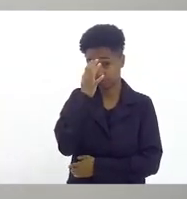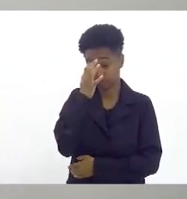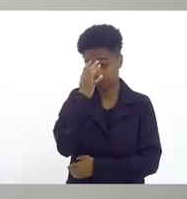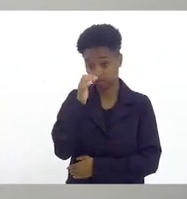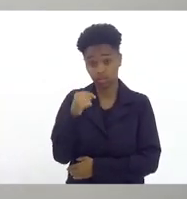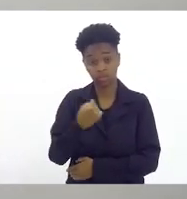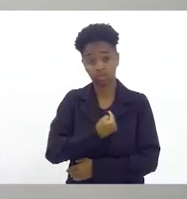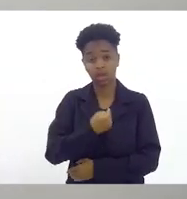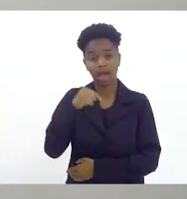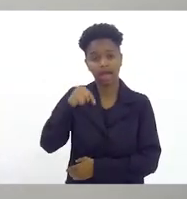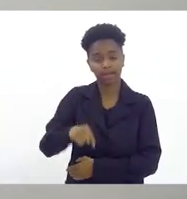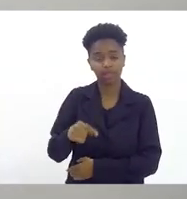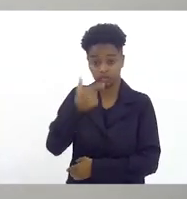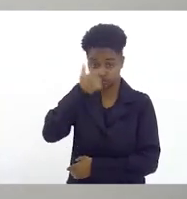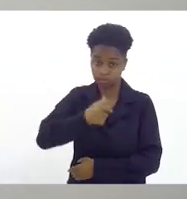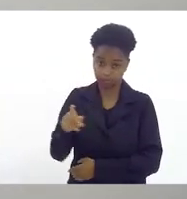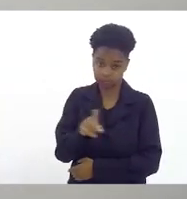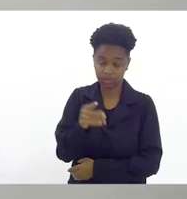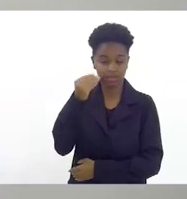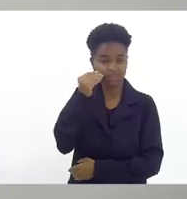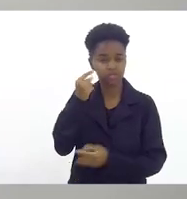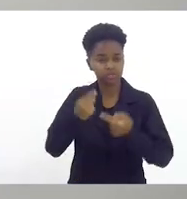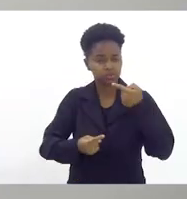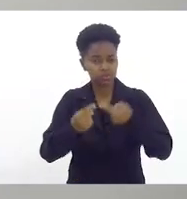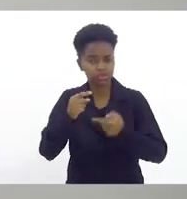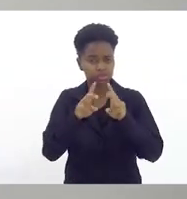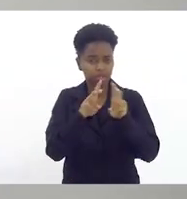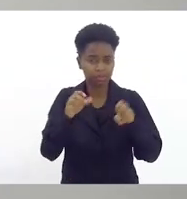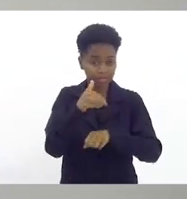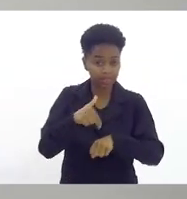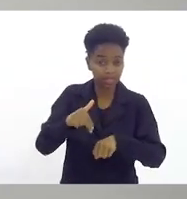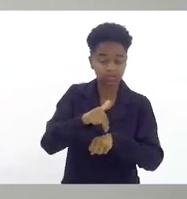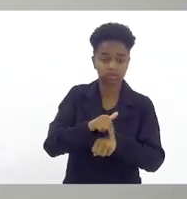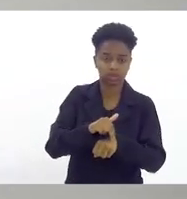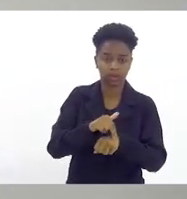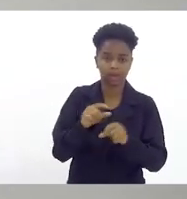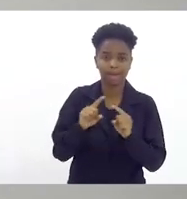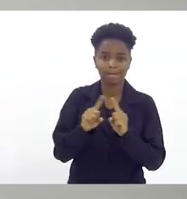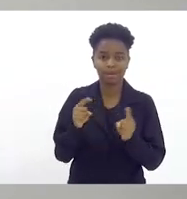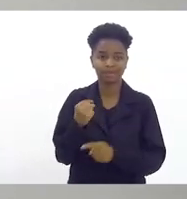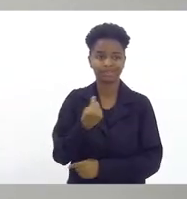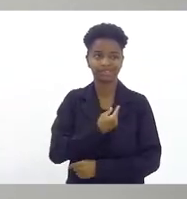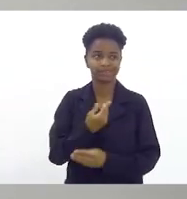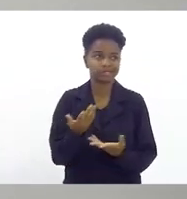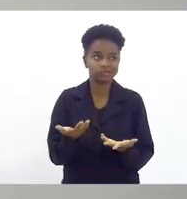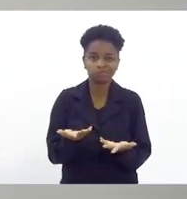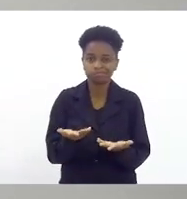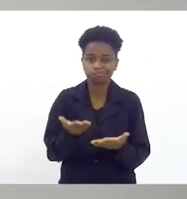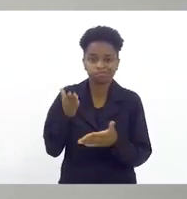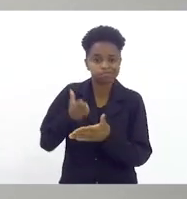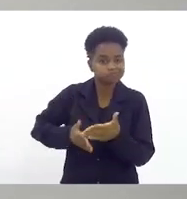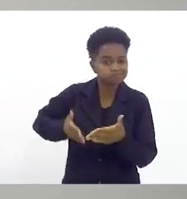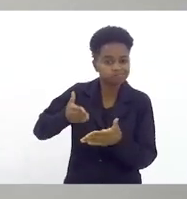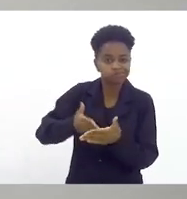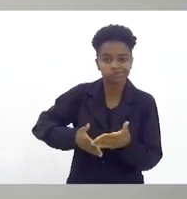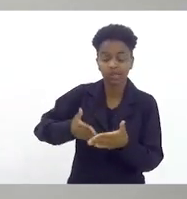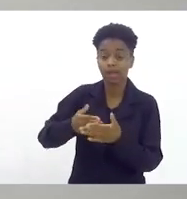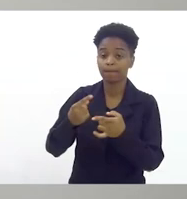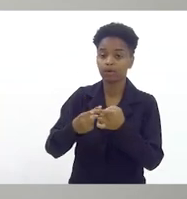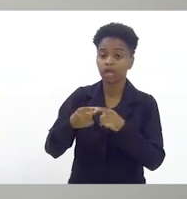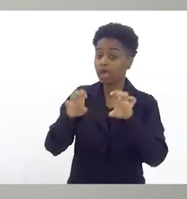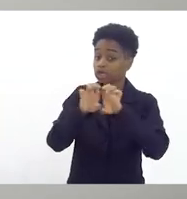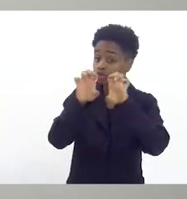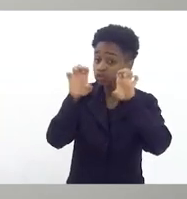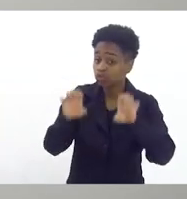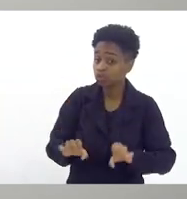como professor querendo discutir as questões nacionais e a gente está emperrado porque a estrutura